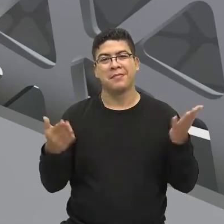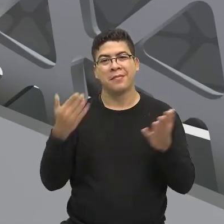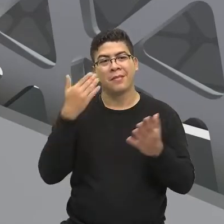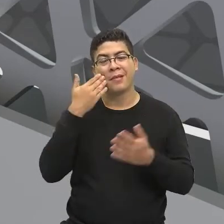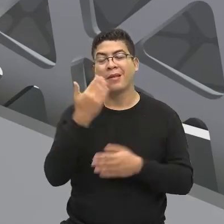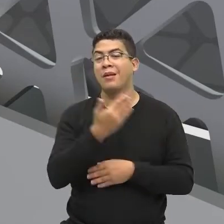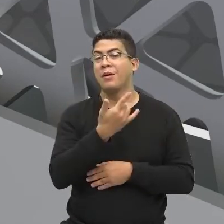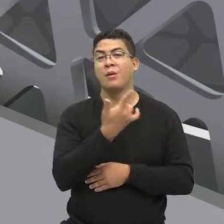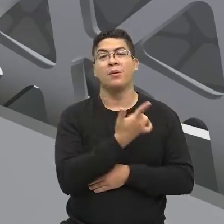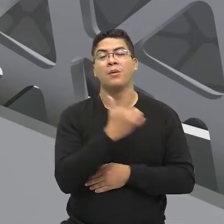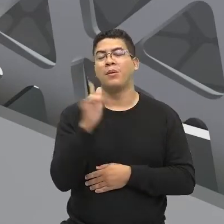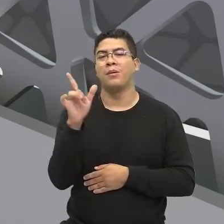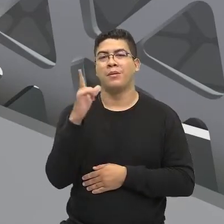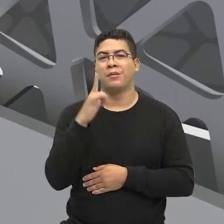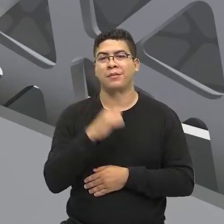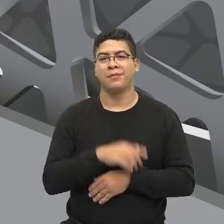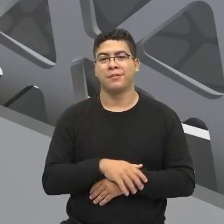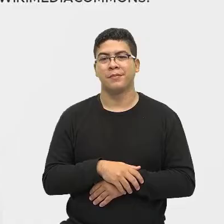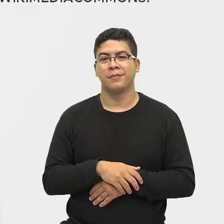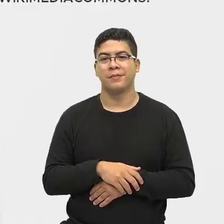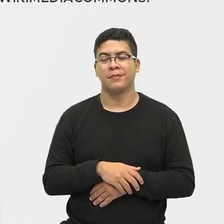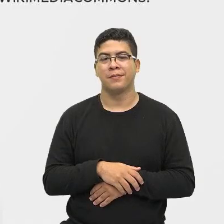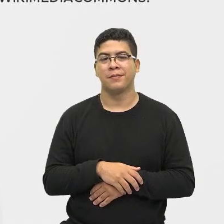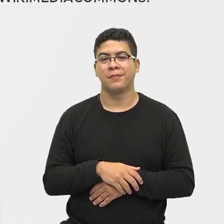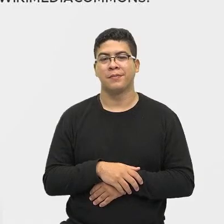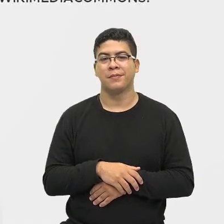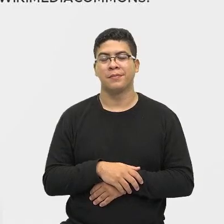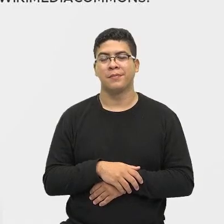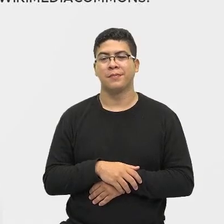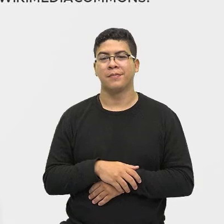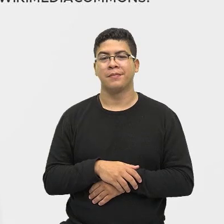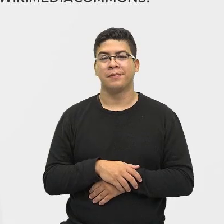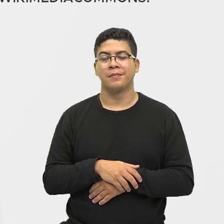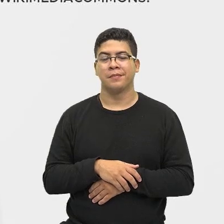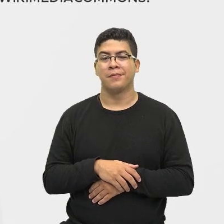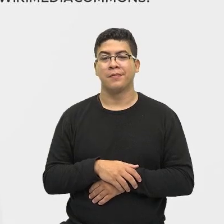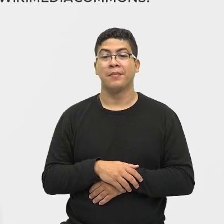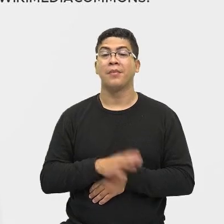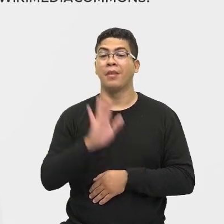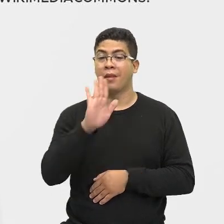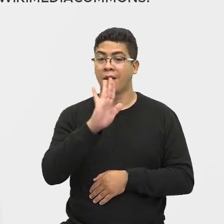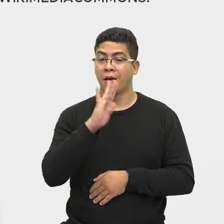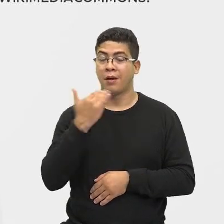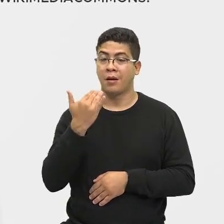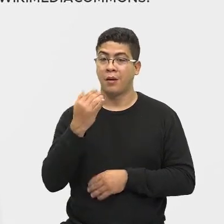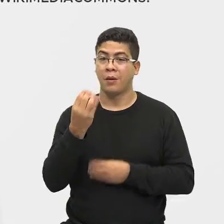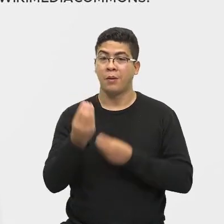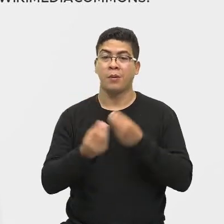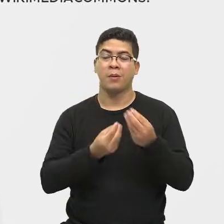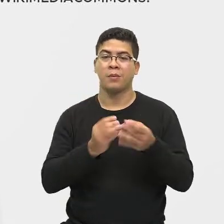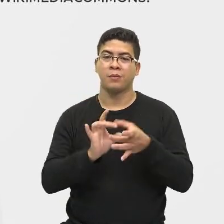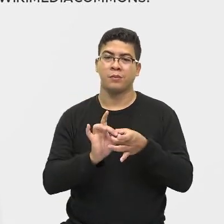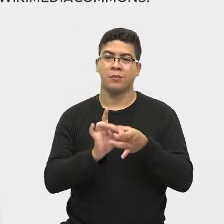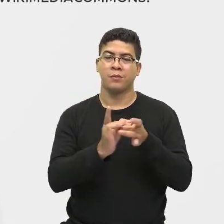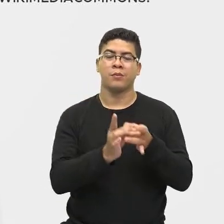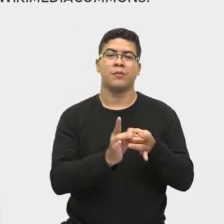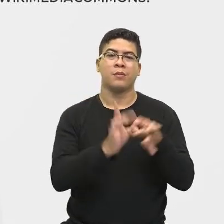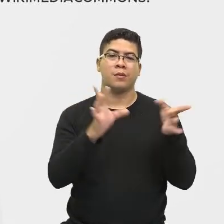conhecer mais alguns deles. Então, vamos para o chamado A Morte como